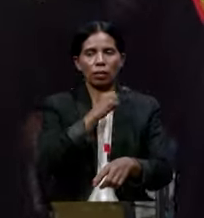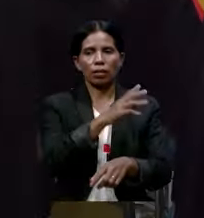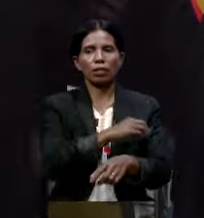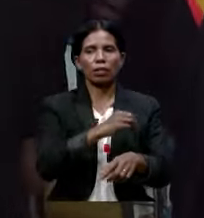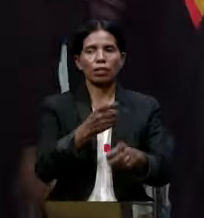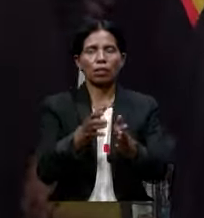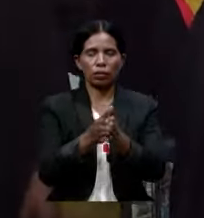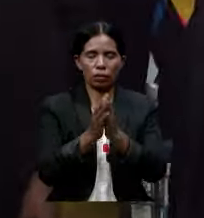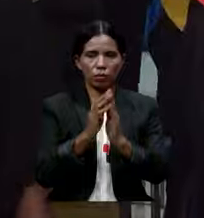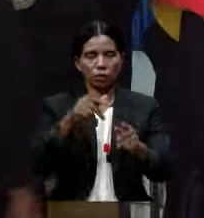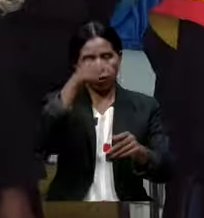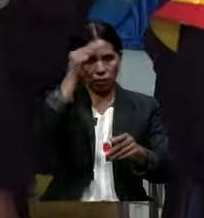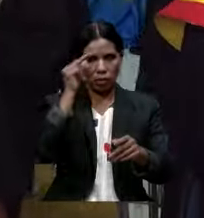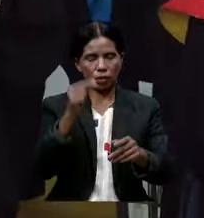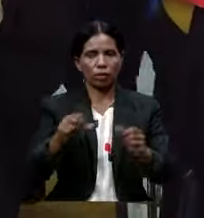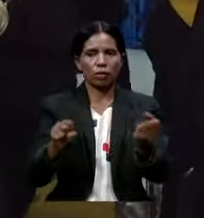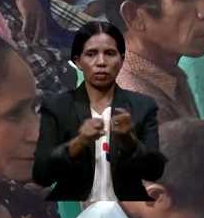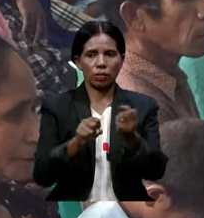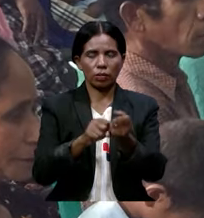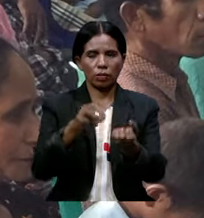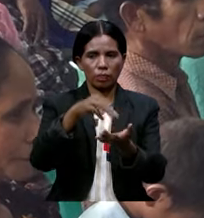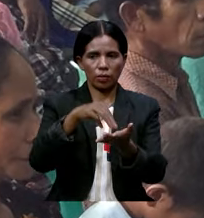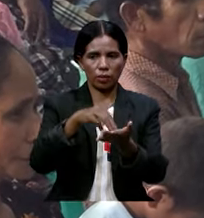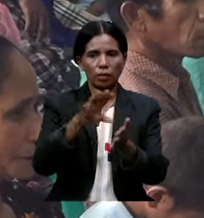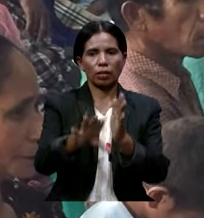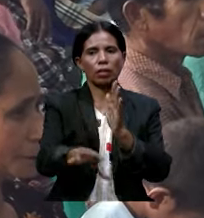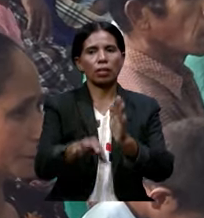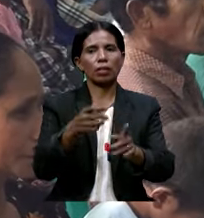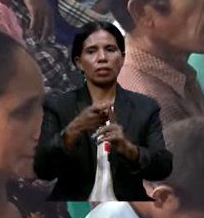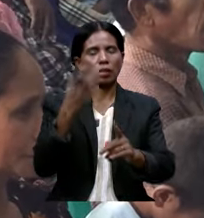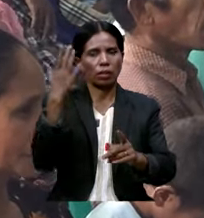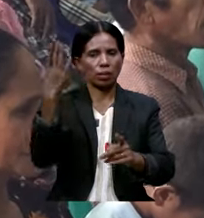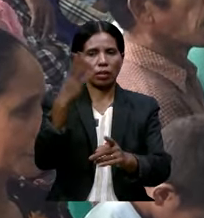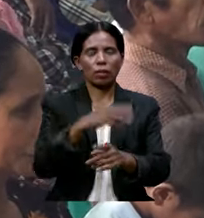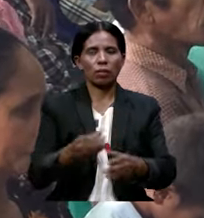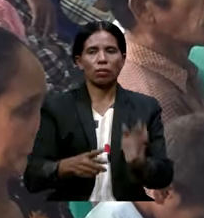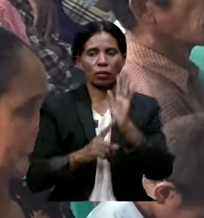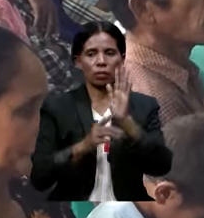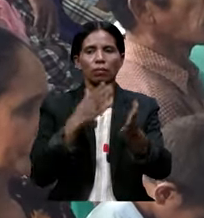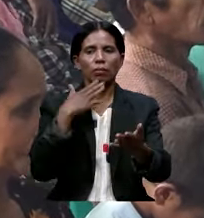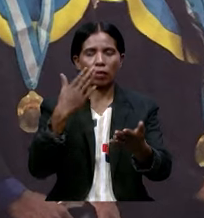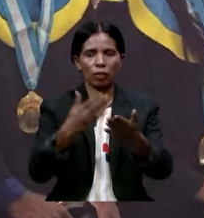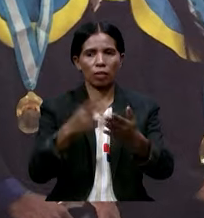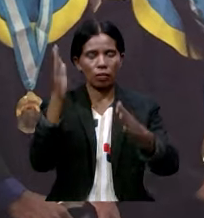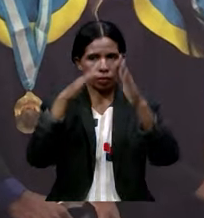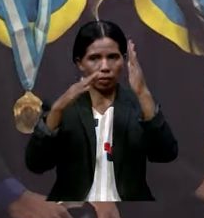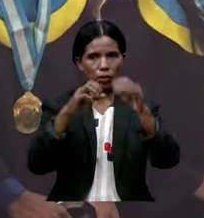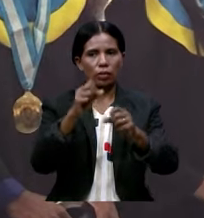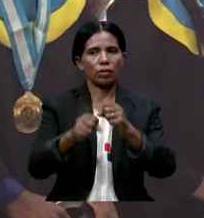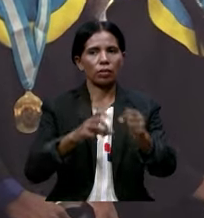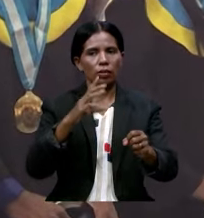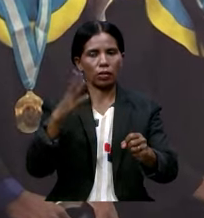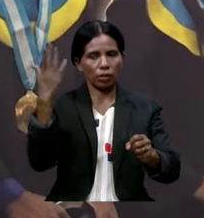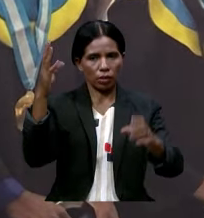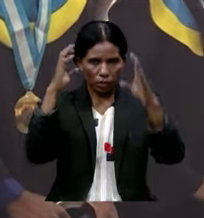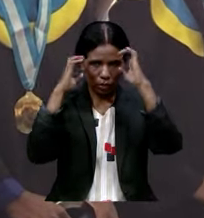o subgraduado Sira contribui romatene nebe retan ia acadêmico horifo solução ba problema sosial dari area